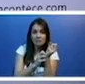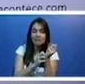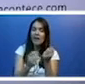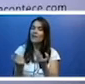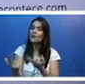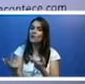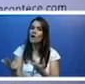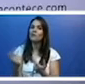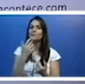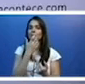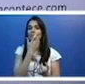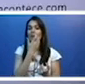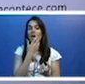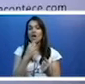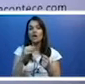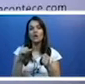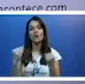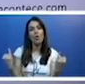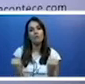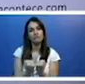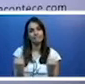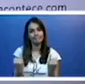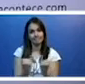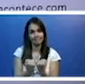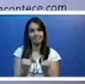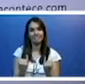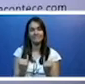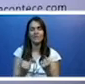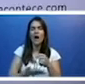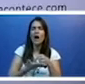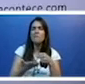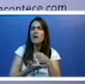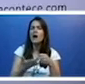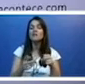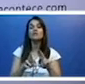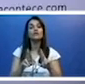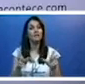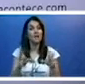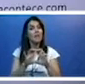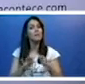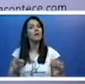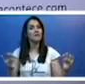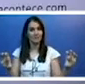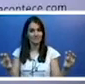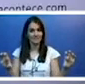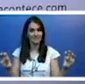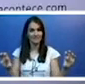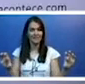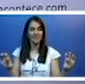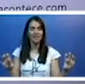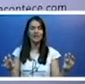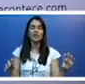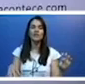soluções iônicas, só que de uma forma diferente, né? As bases elas simplesmente se separam, enquanto os